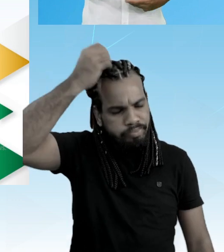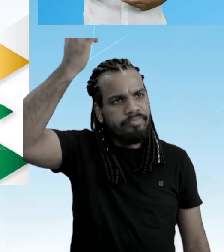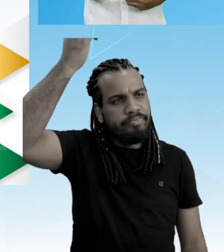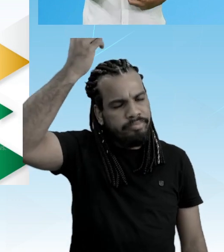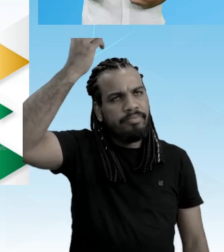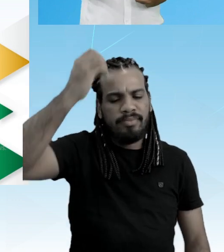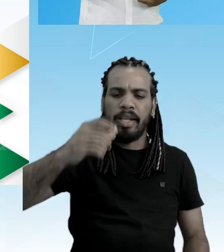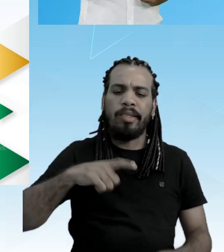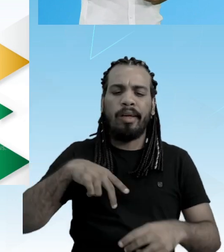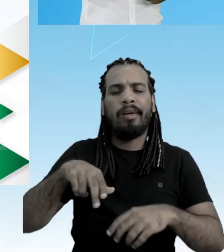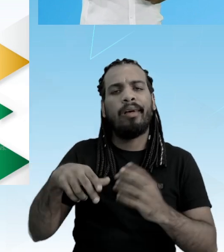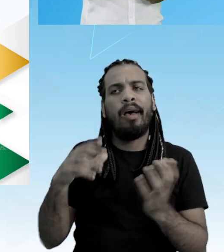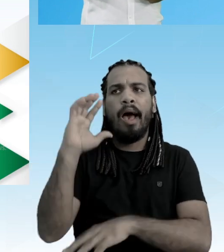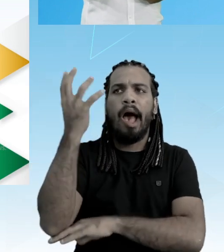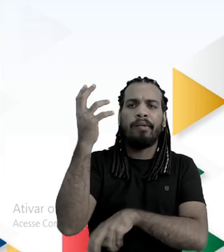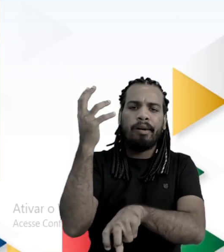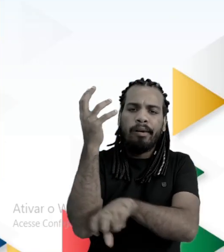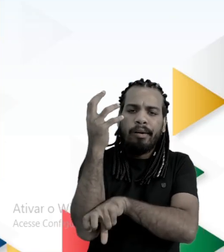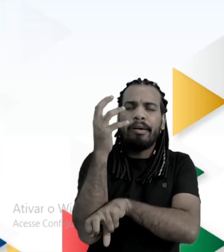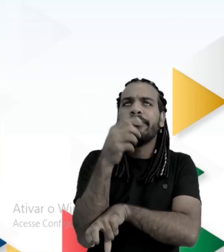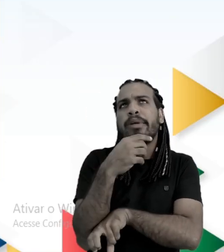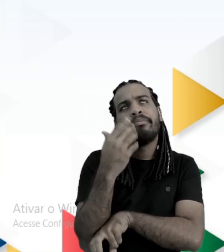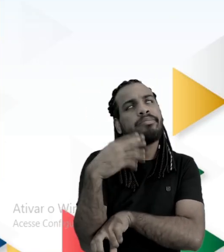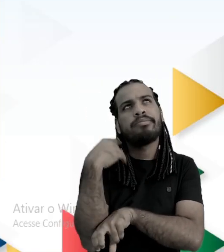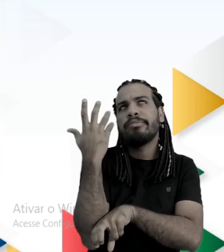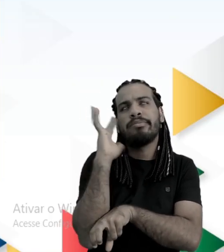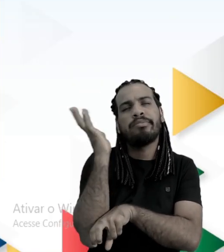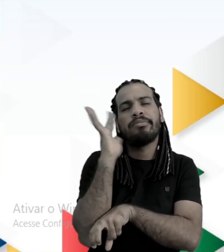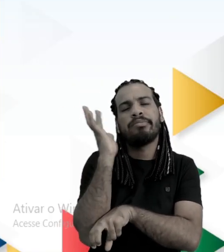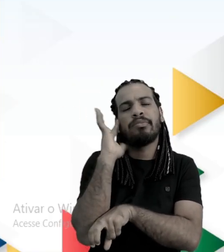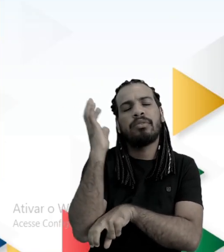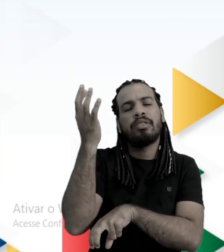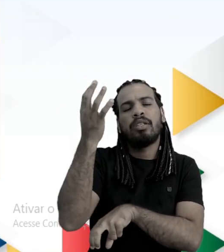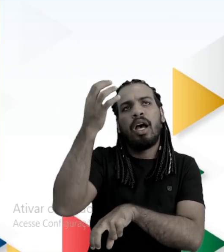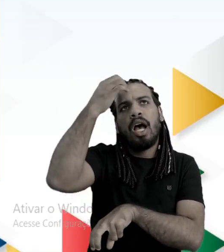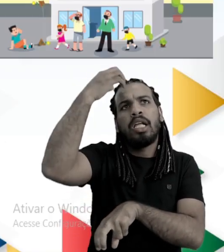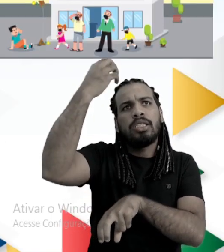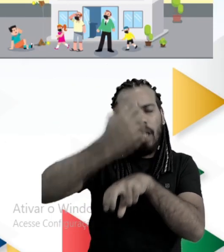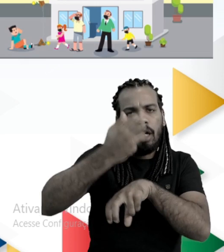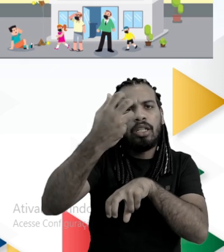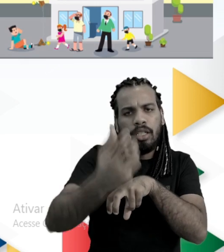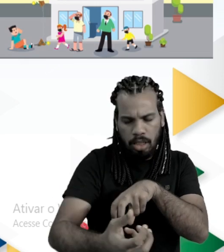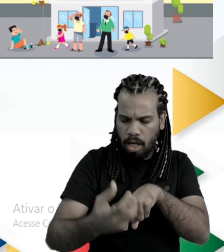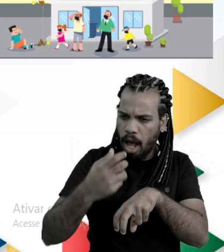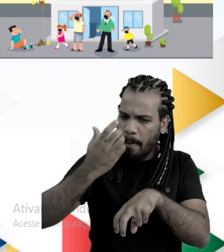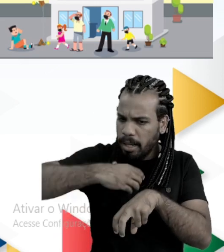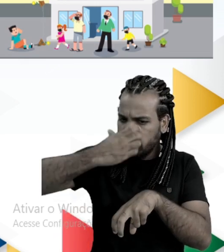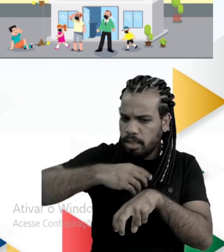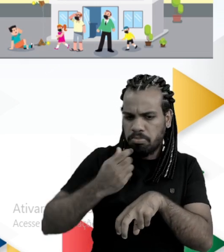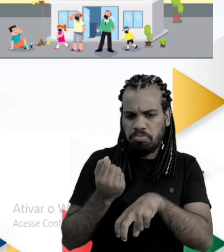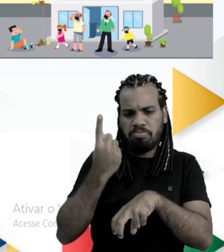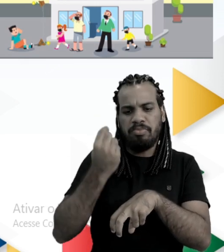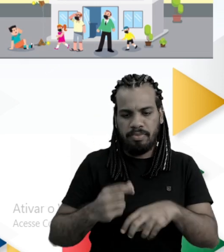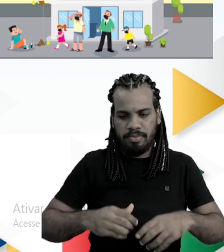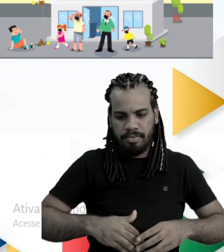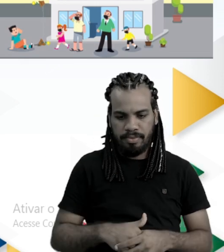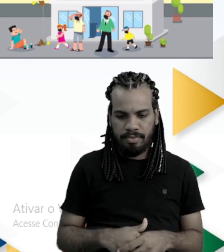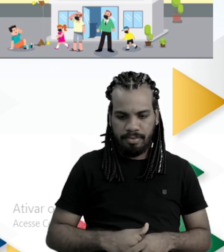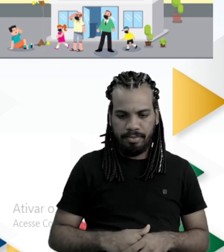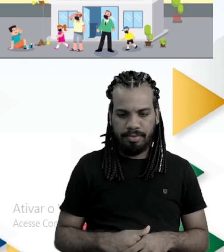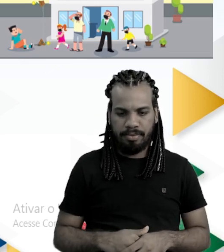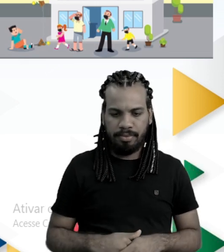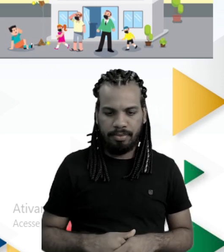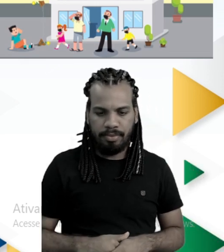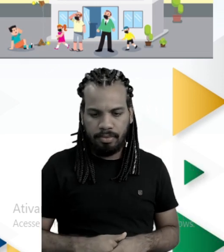sua cabeça, ou seja, puxada pela força da gravidade da Terra. E aí a gente vai